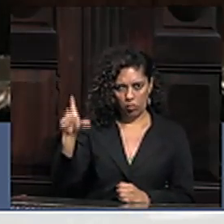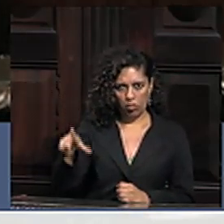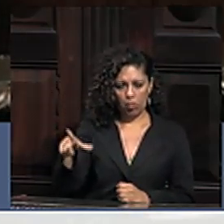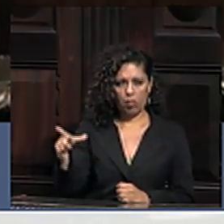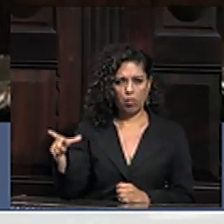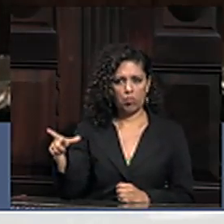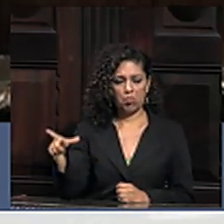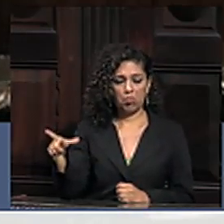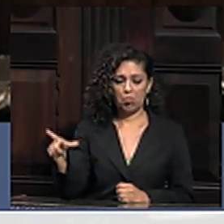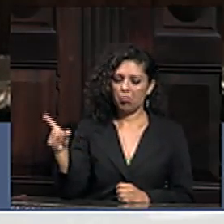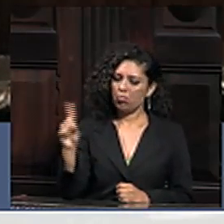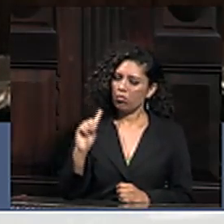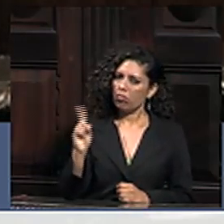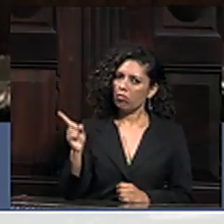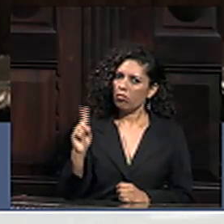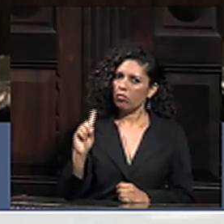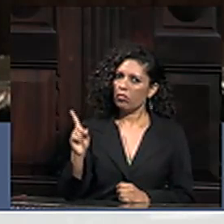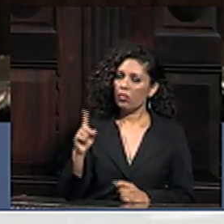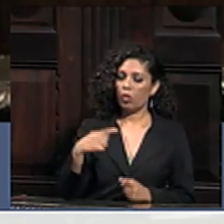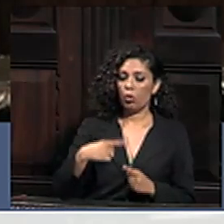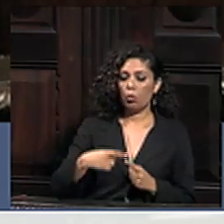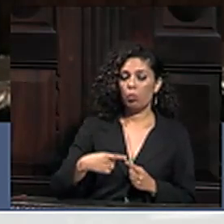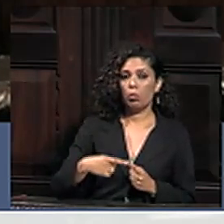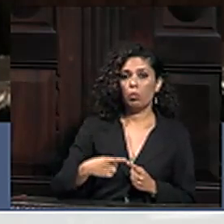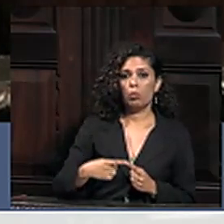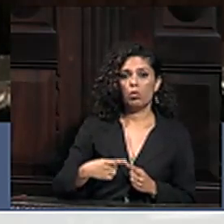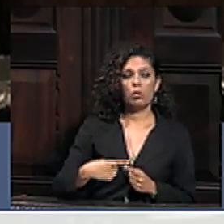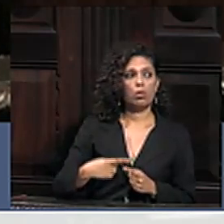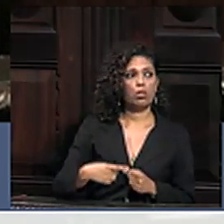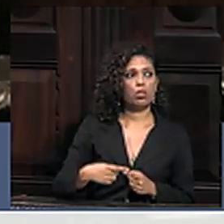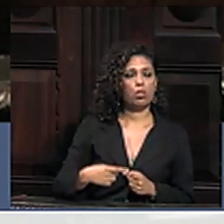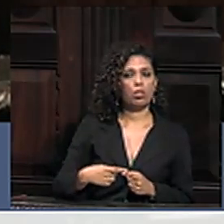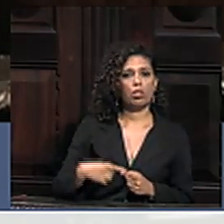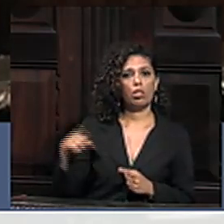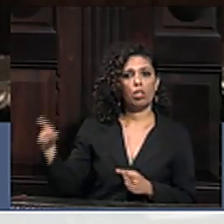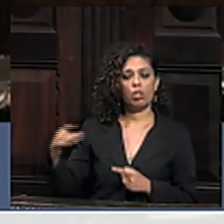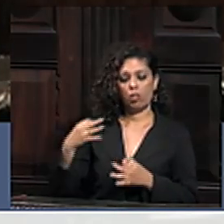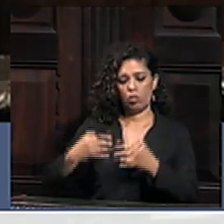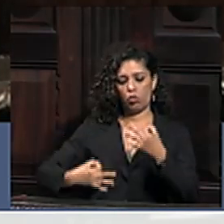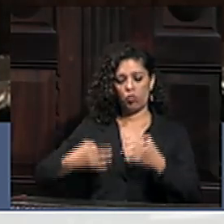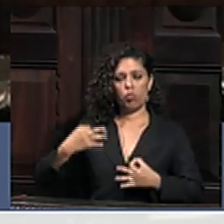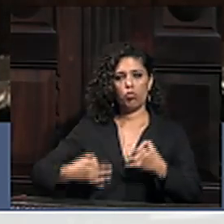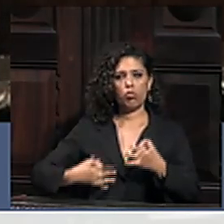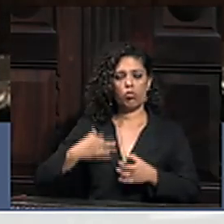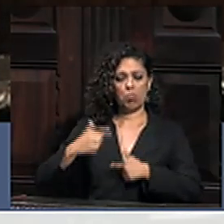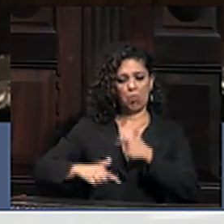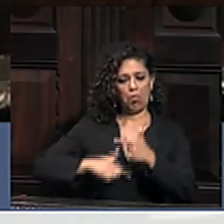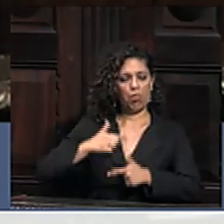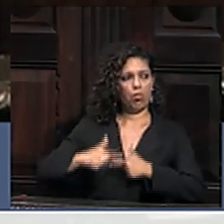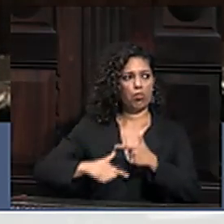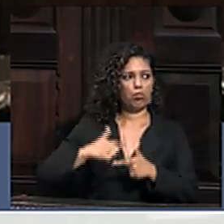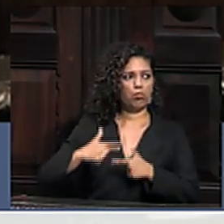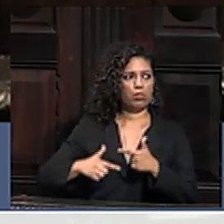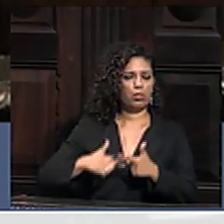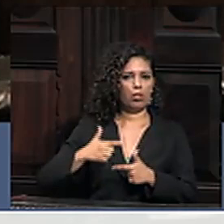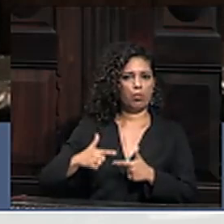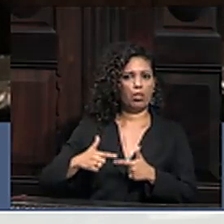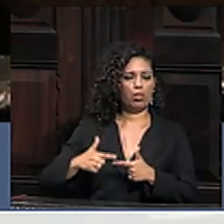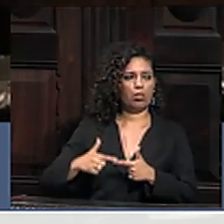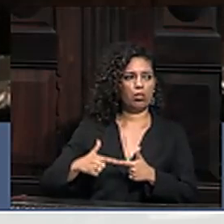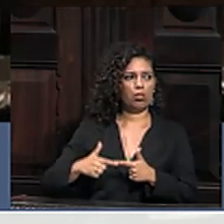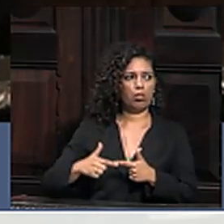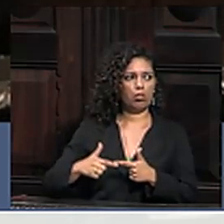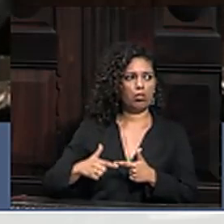adotadas pelo juiz de primeira instância, Sérgio Moro, tiveram a complacência,